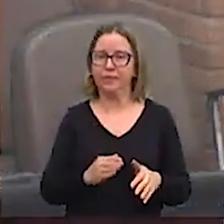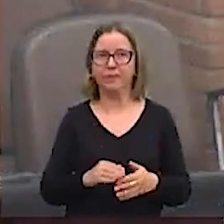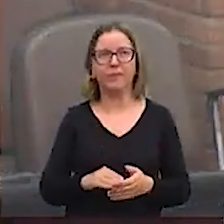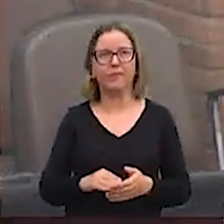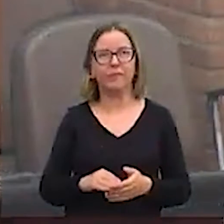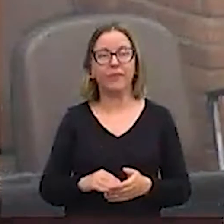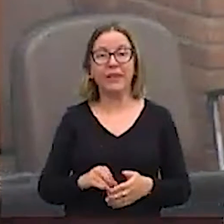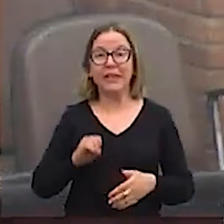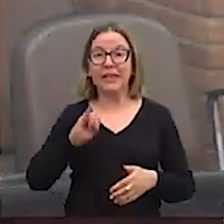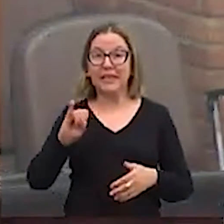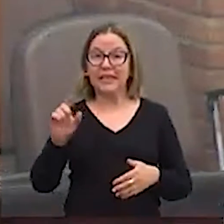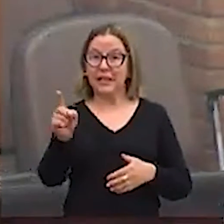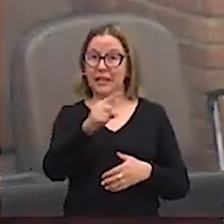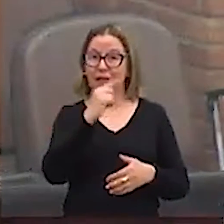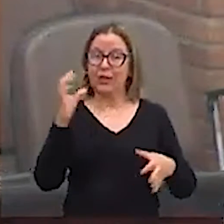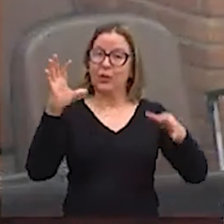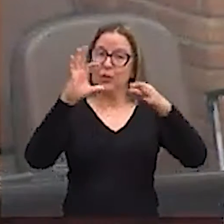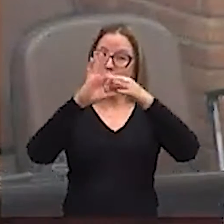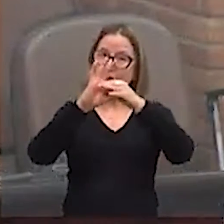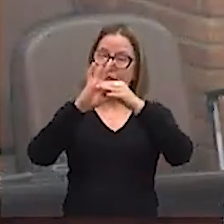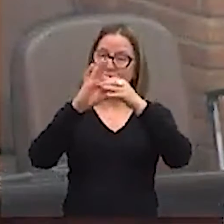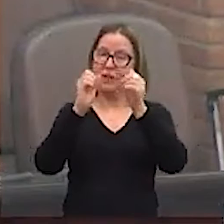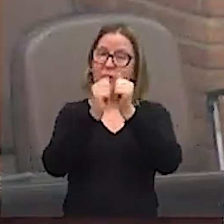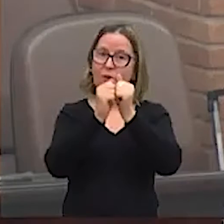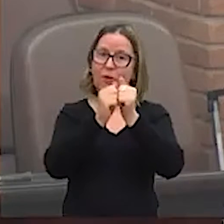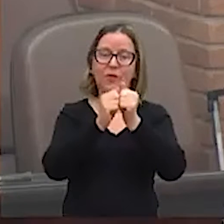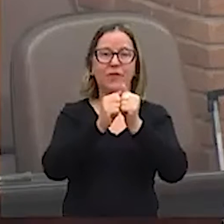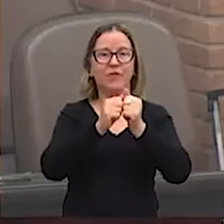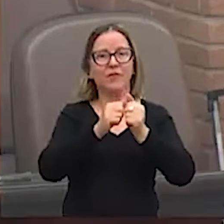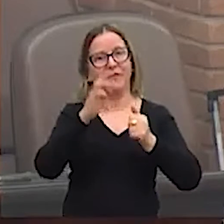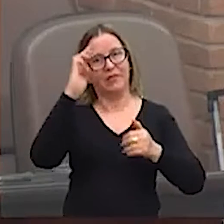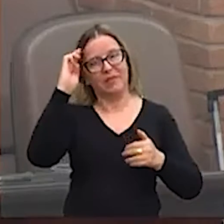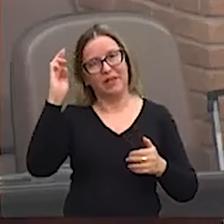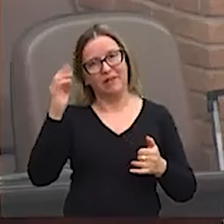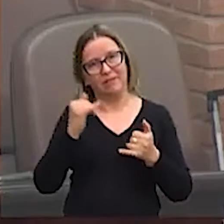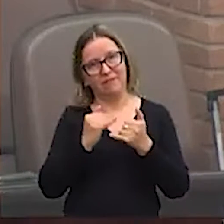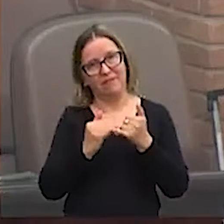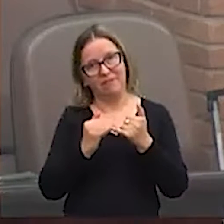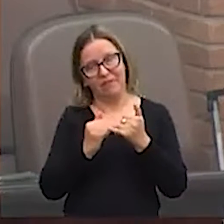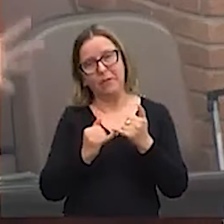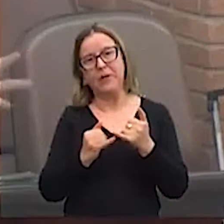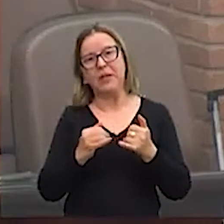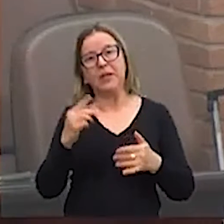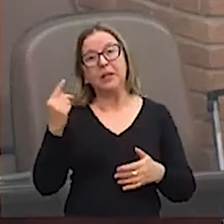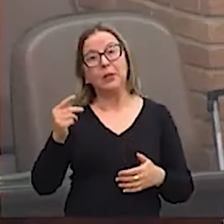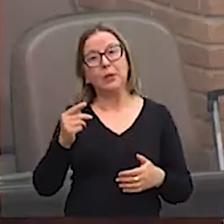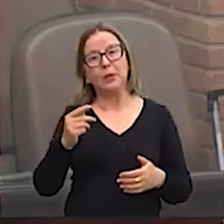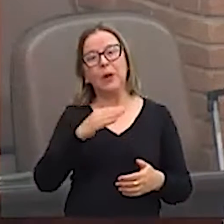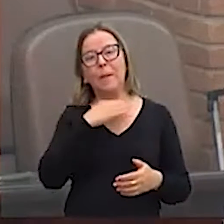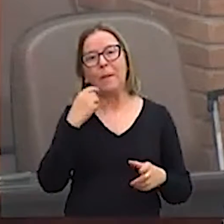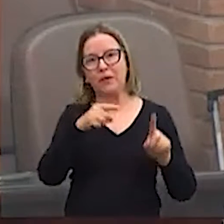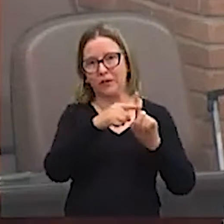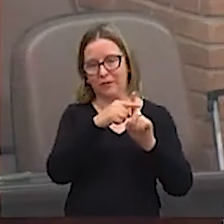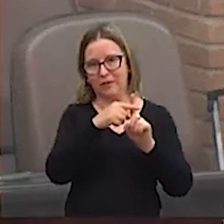Porque se fomos unidos com ele na semelhança da sua morte, na cruz,